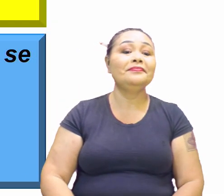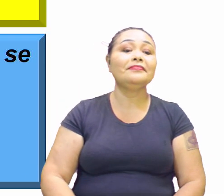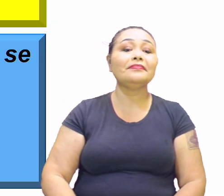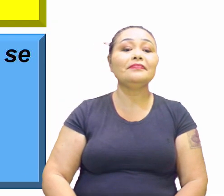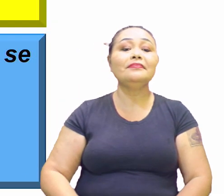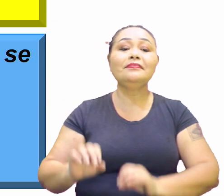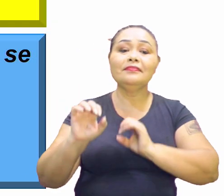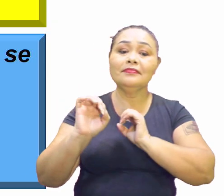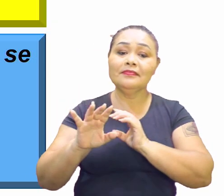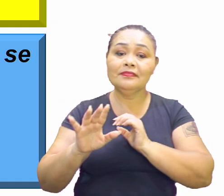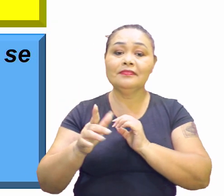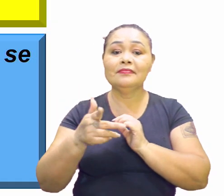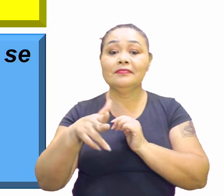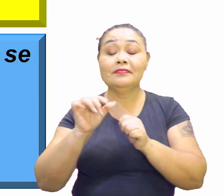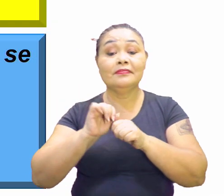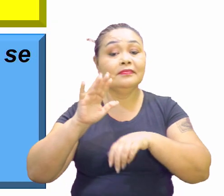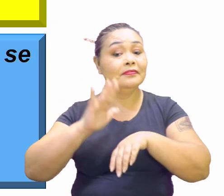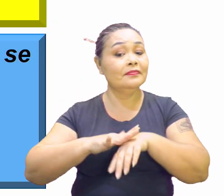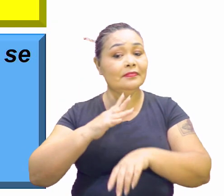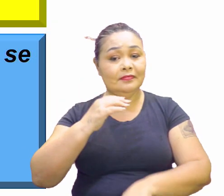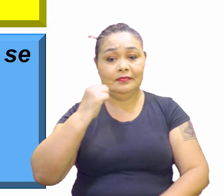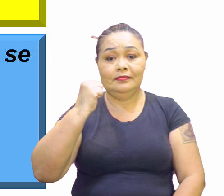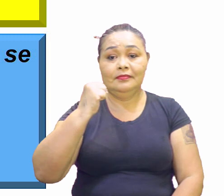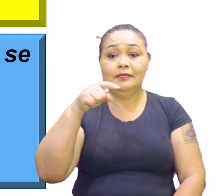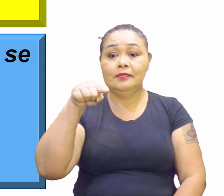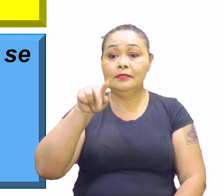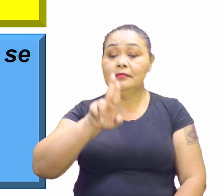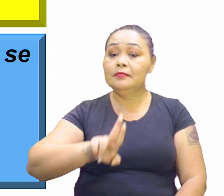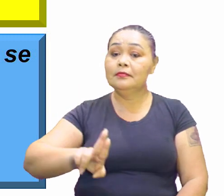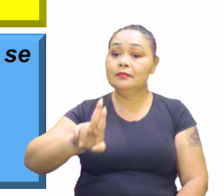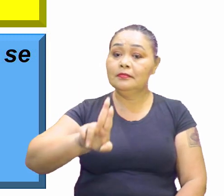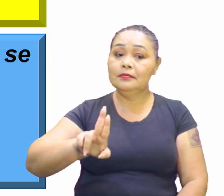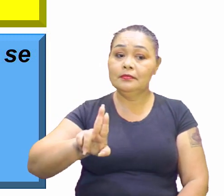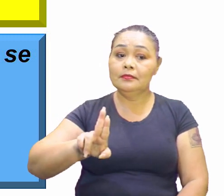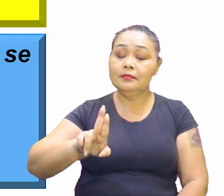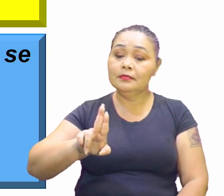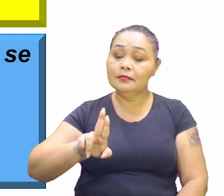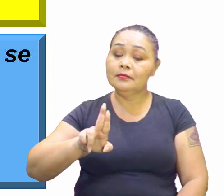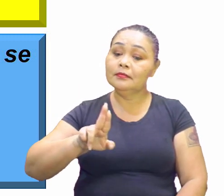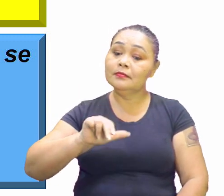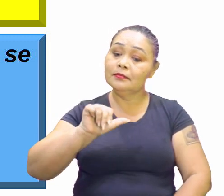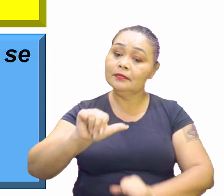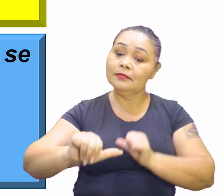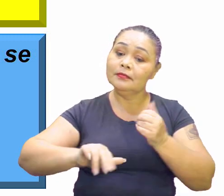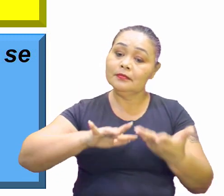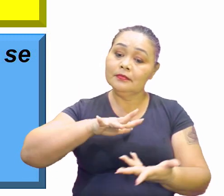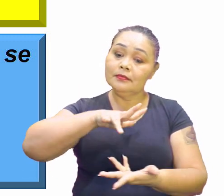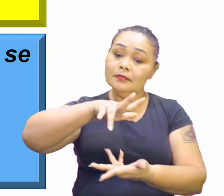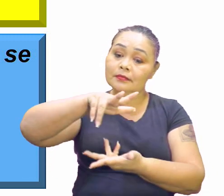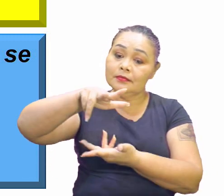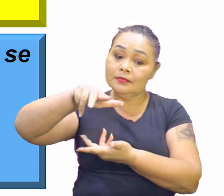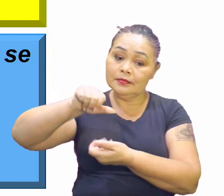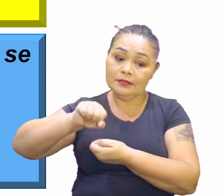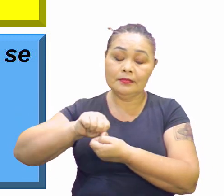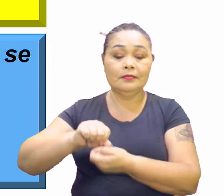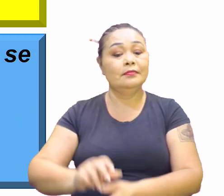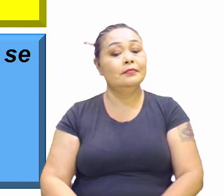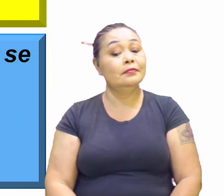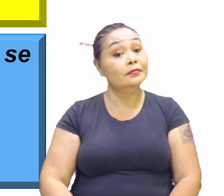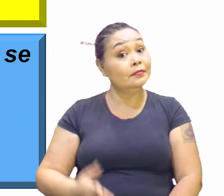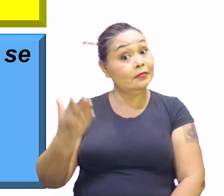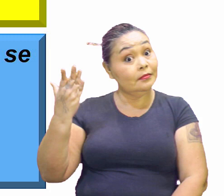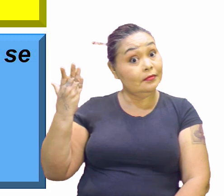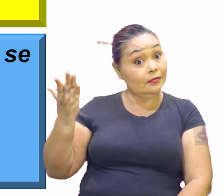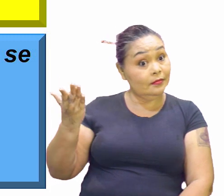A educação é a arma mais poderosa que você pode usar para mudar o mundo.